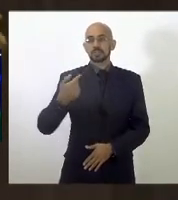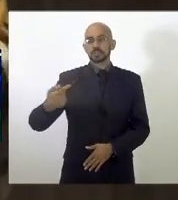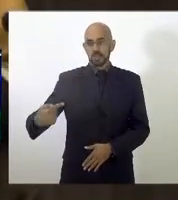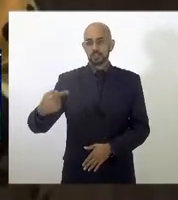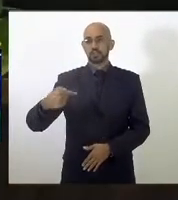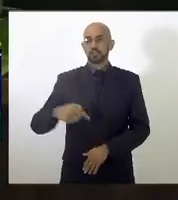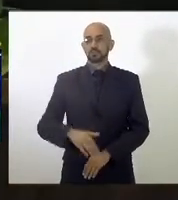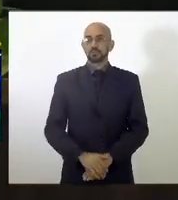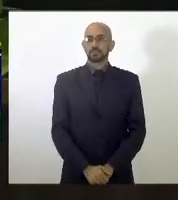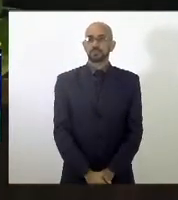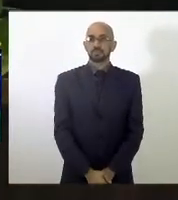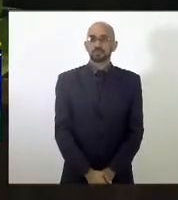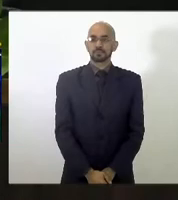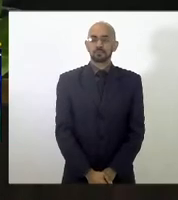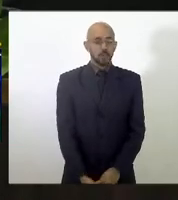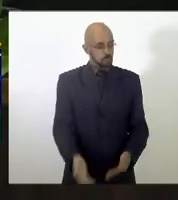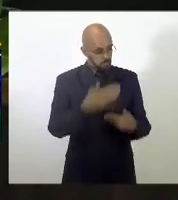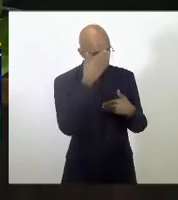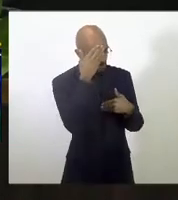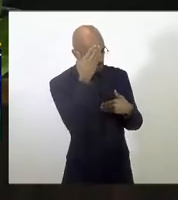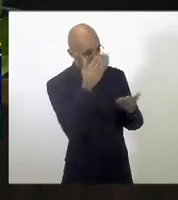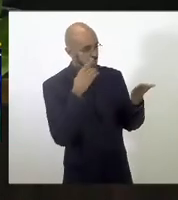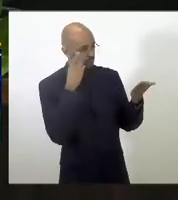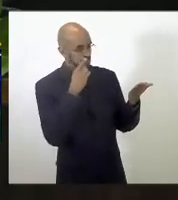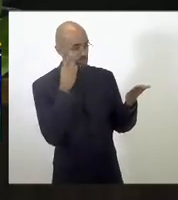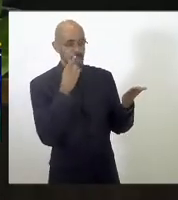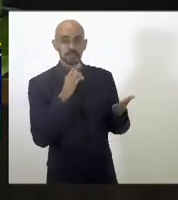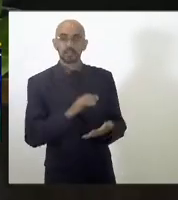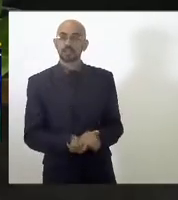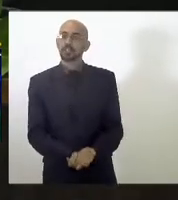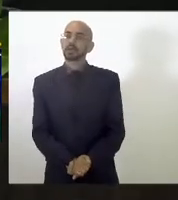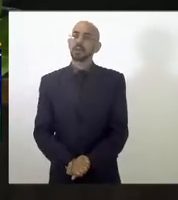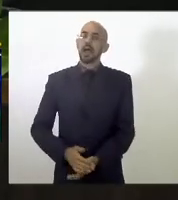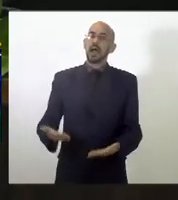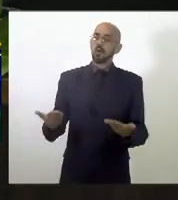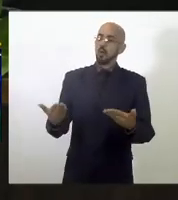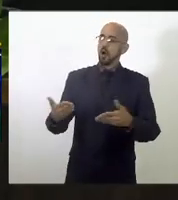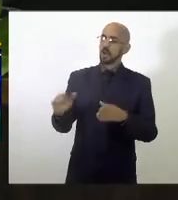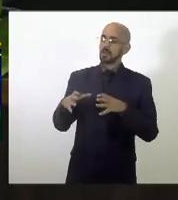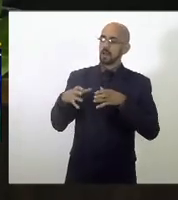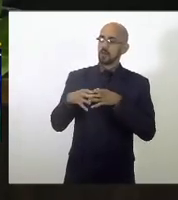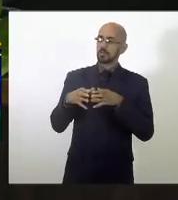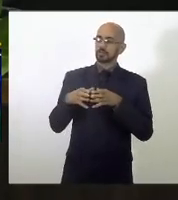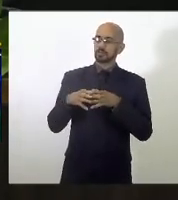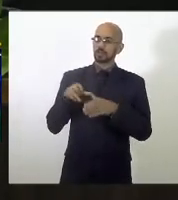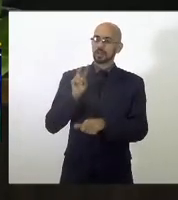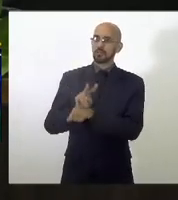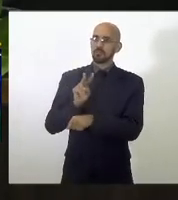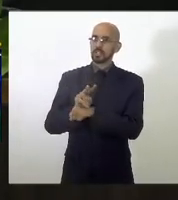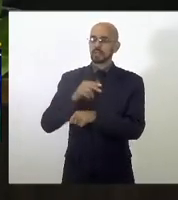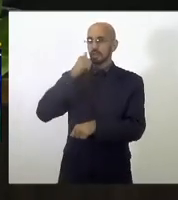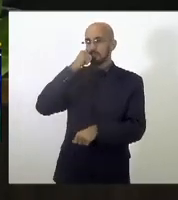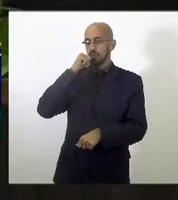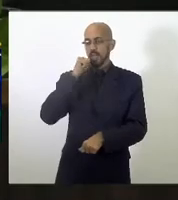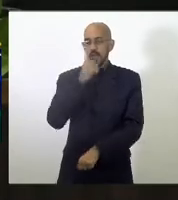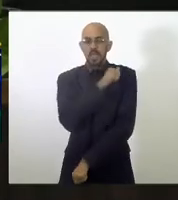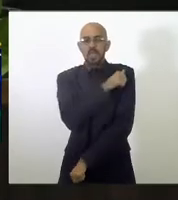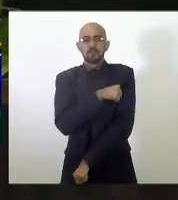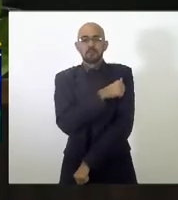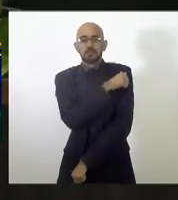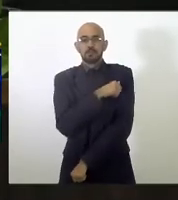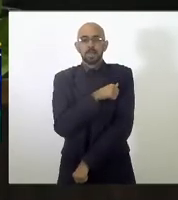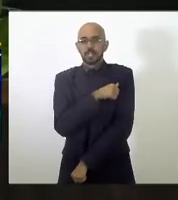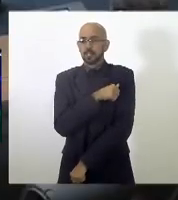7. Obrigado, deputada. Para emitir parecer pela Comissão de Defesa dos Direitos da Mulher, deputada Fermeira